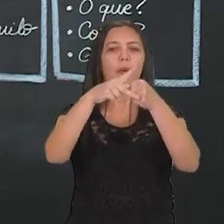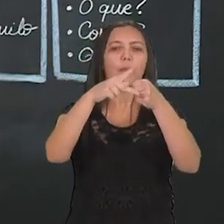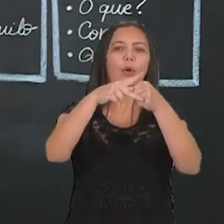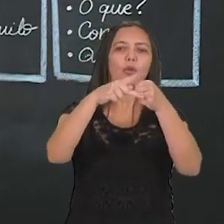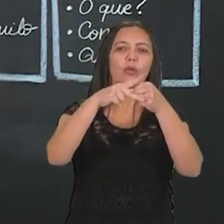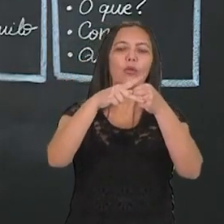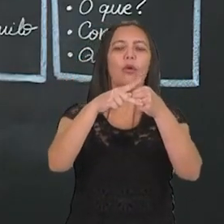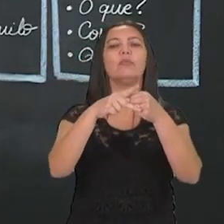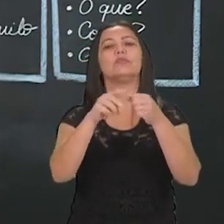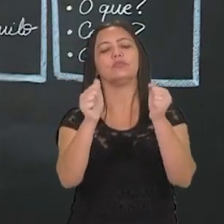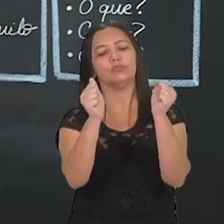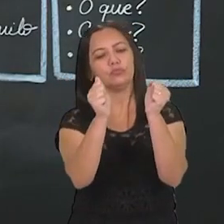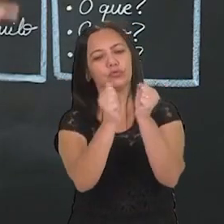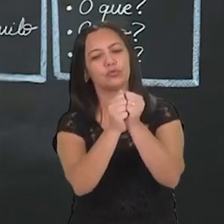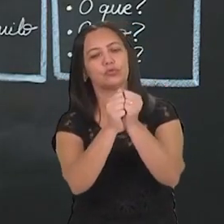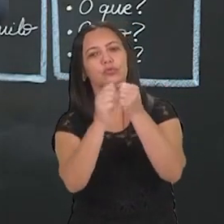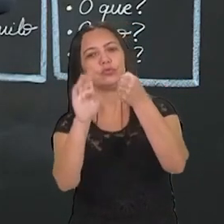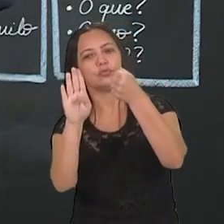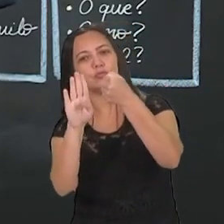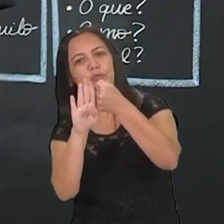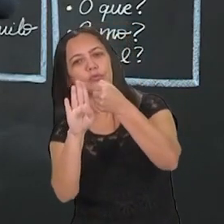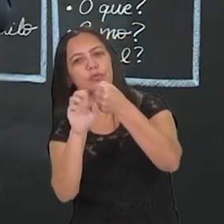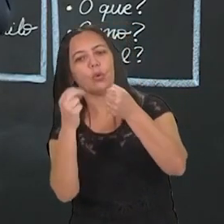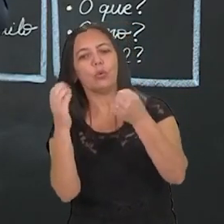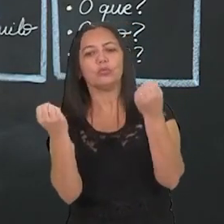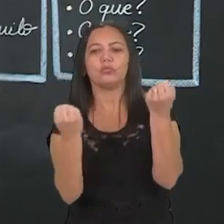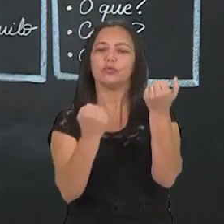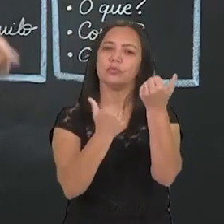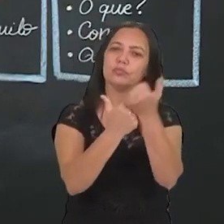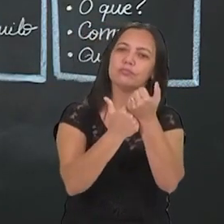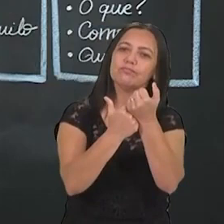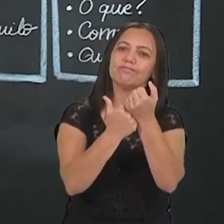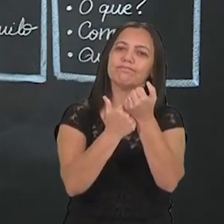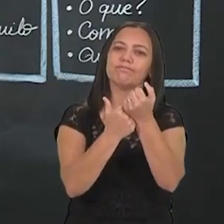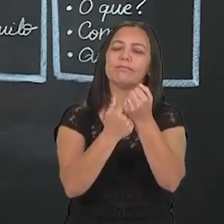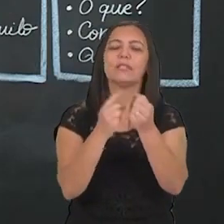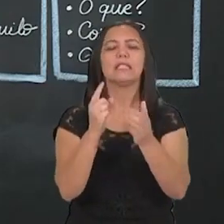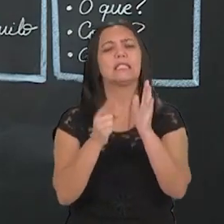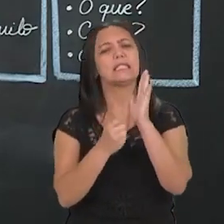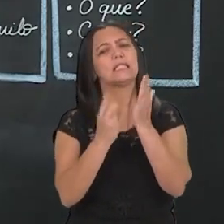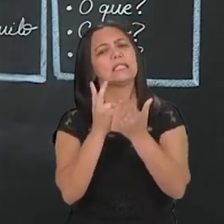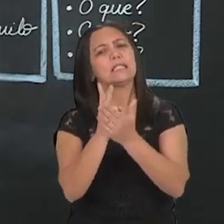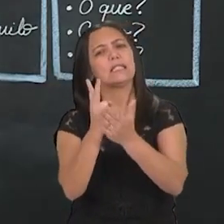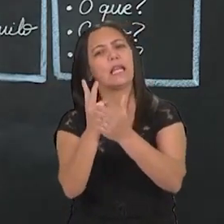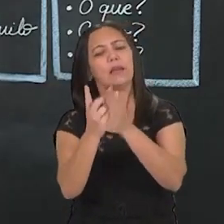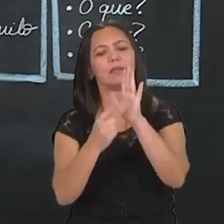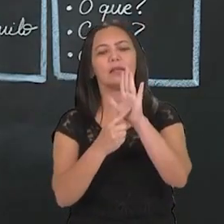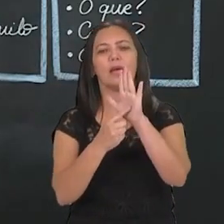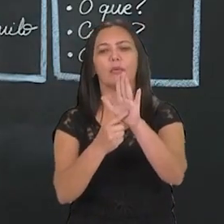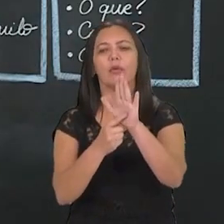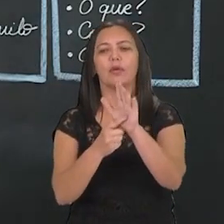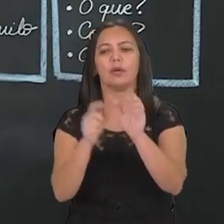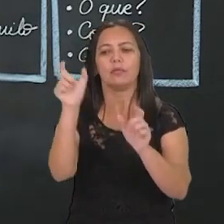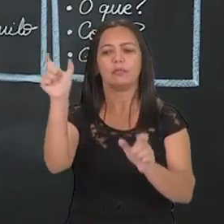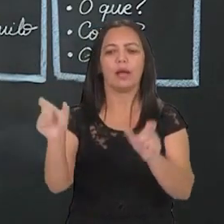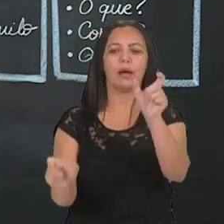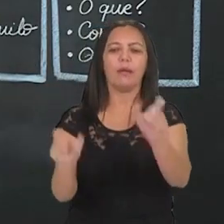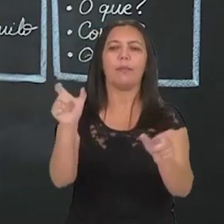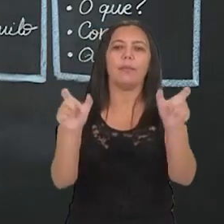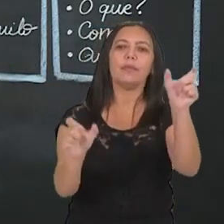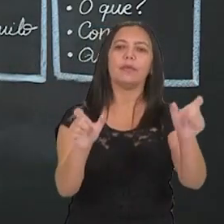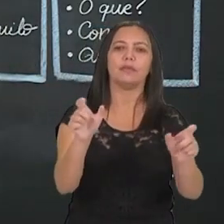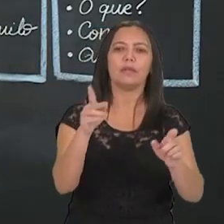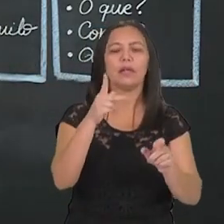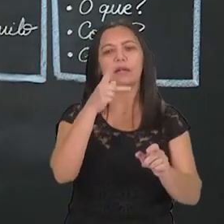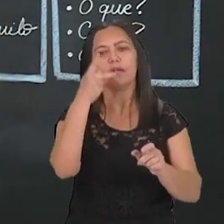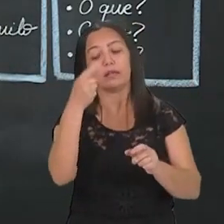Pronomes substituem, acompanham o substantivo, podem ser adjetivos ou substantivos, e sempre se referem às pessoas do discurso.